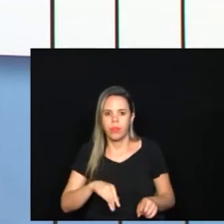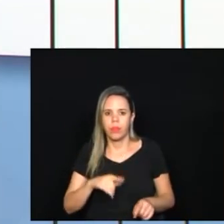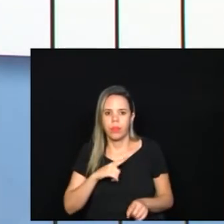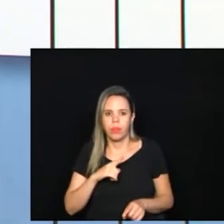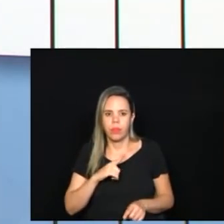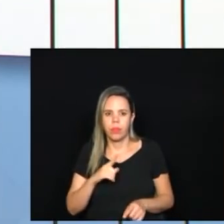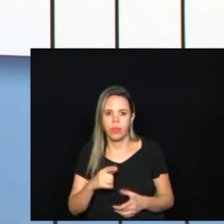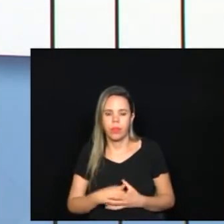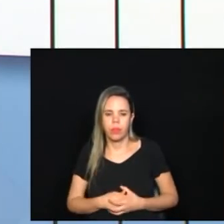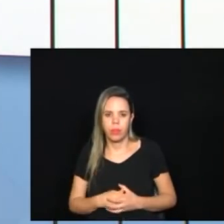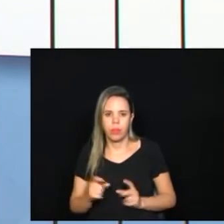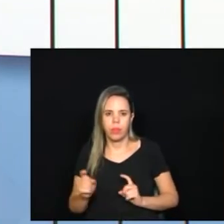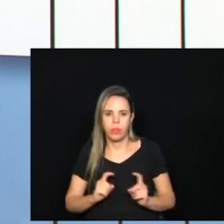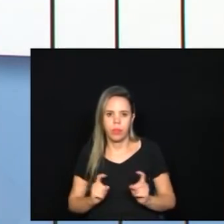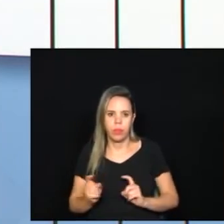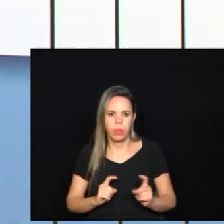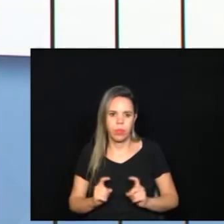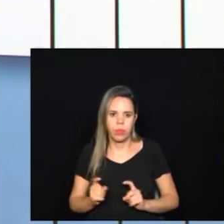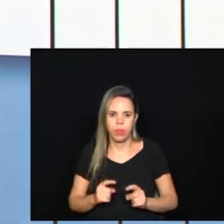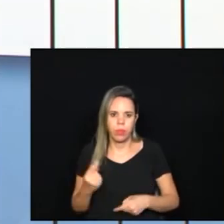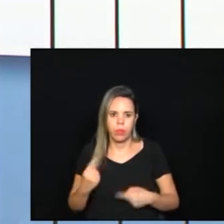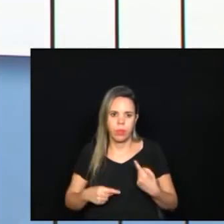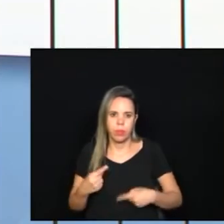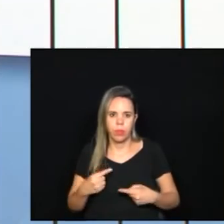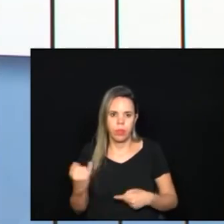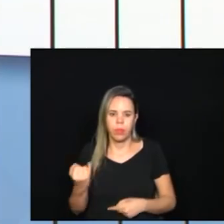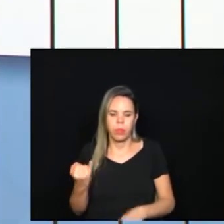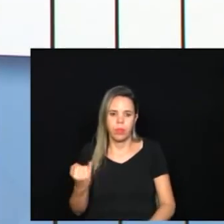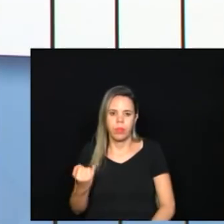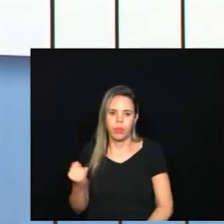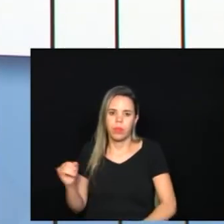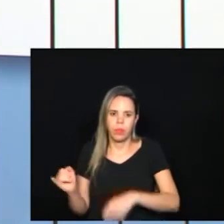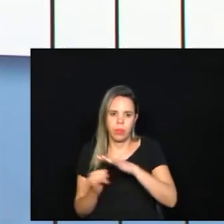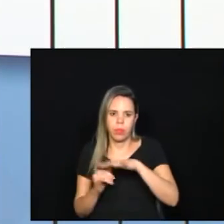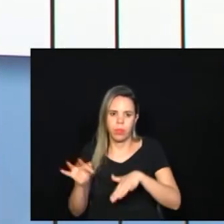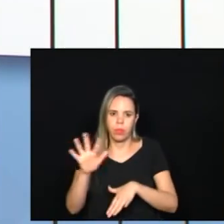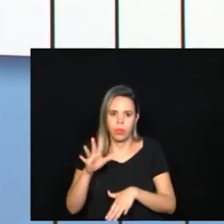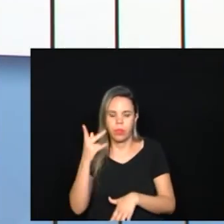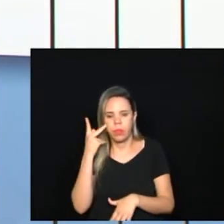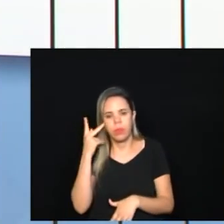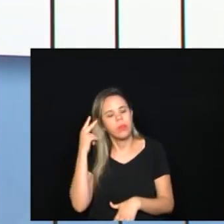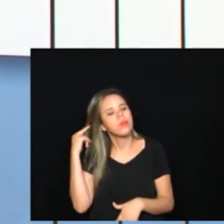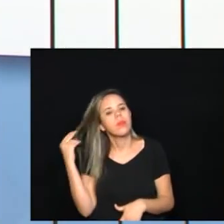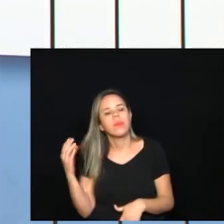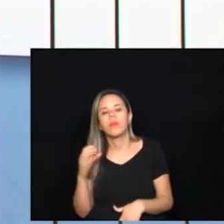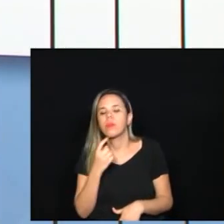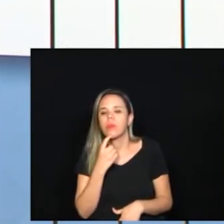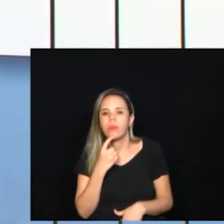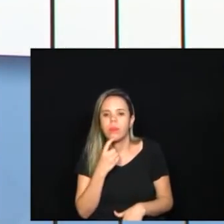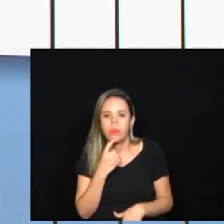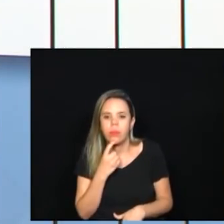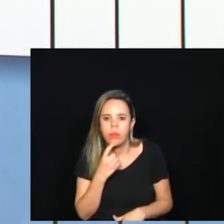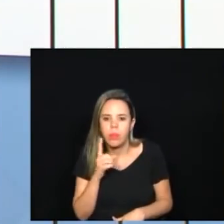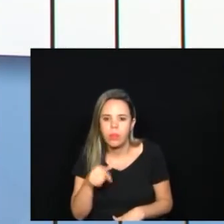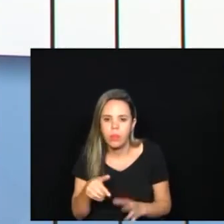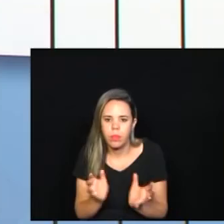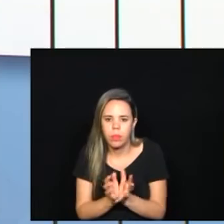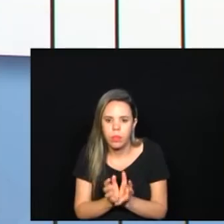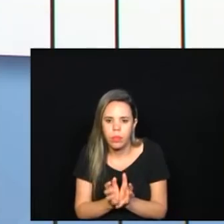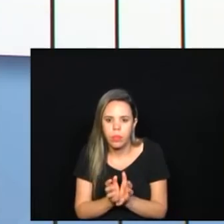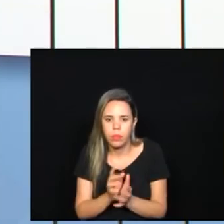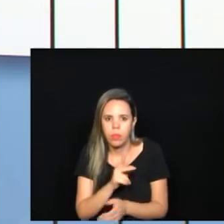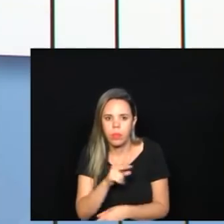a gente tem a reunião que discute a importância do Instituto Federal de São Paulo, Campus Campinas. Esta comissão